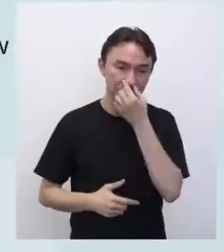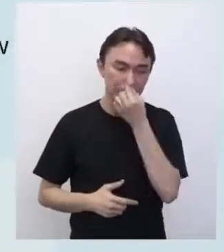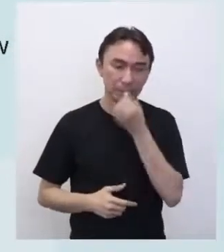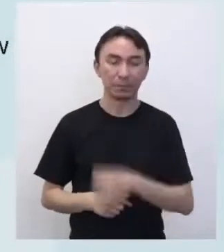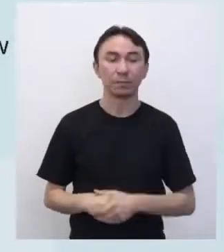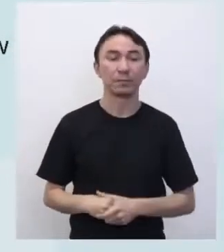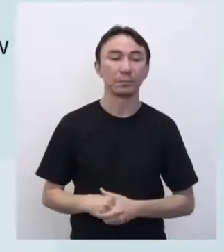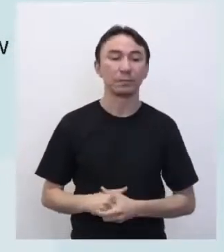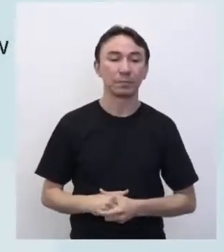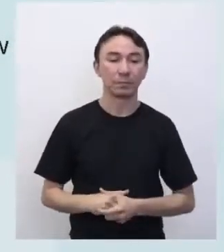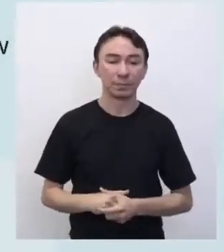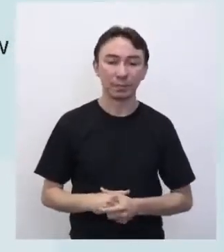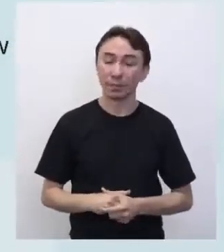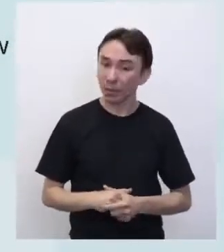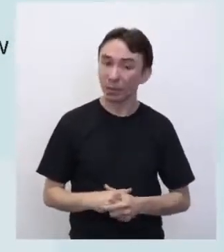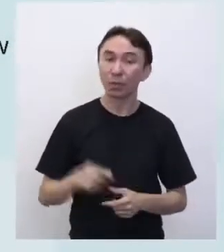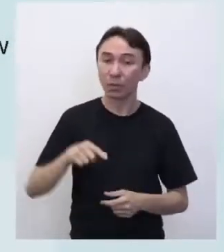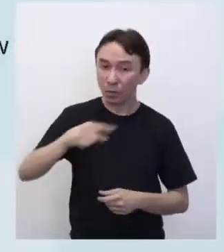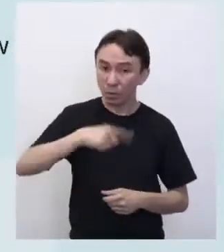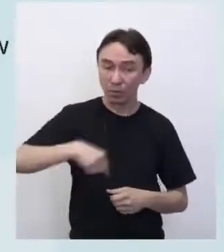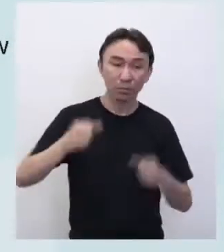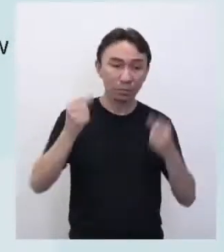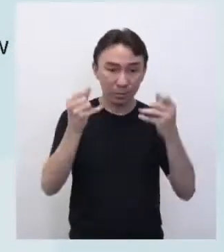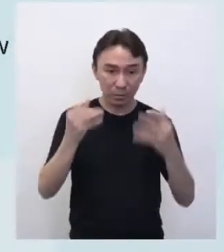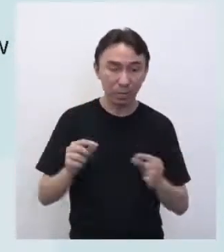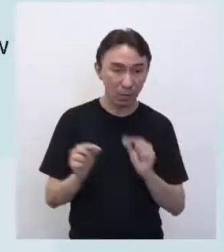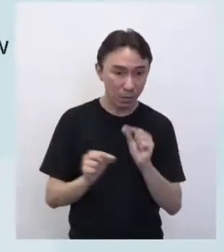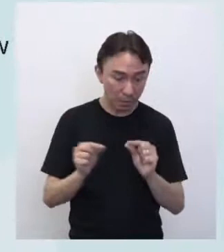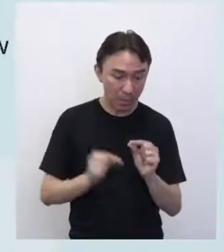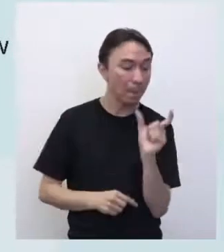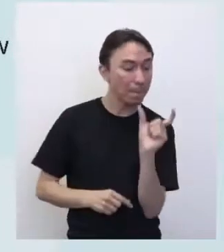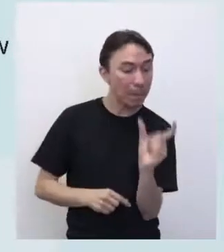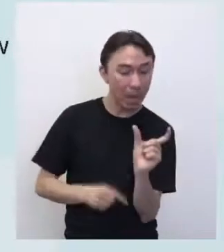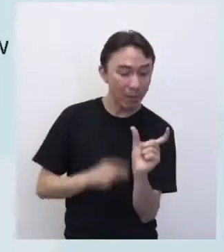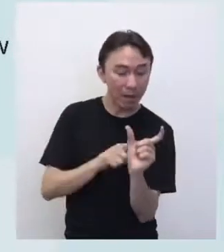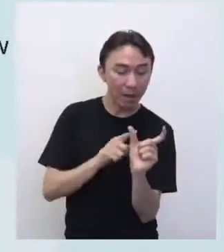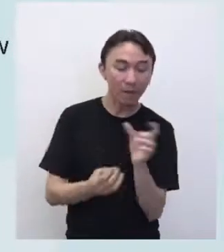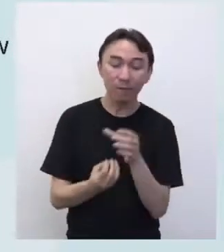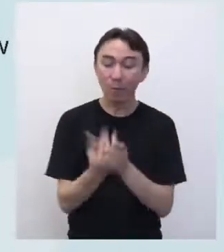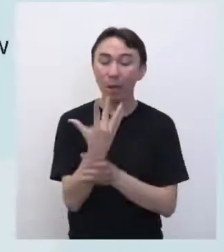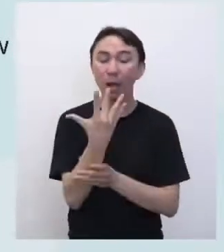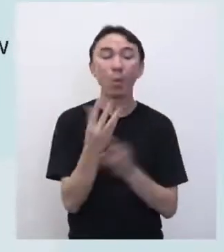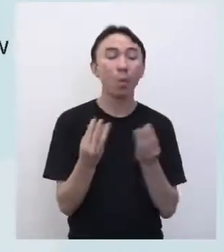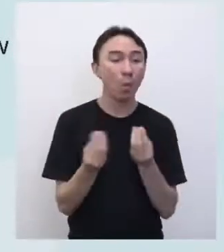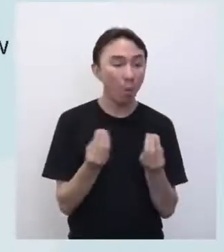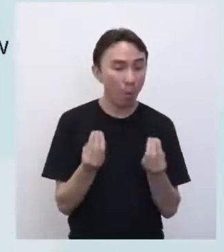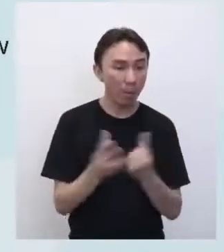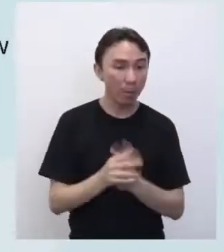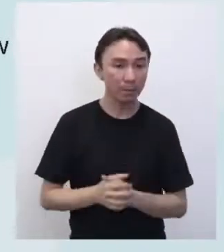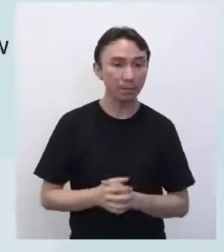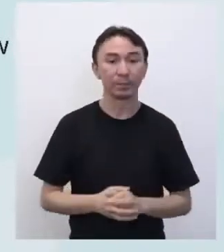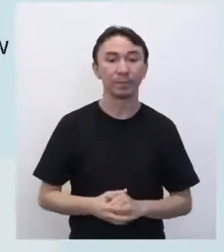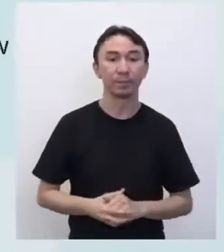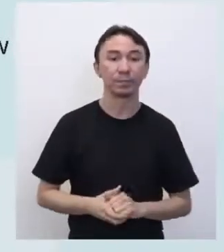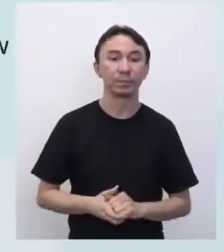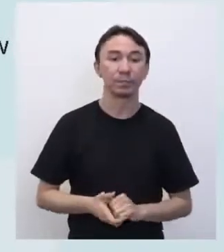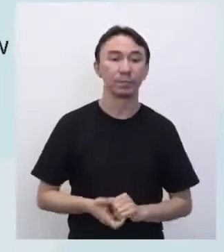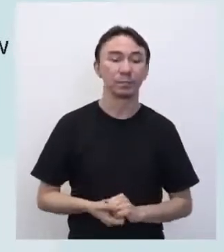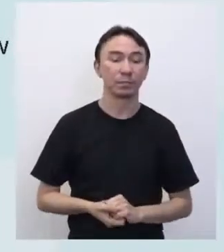formed. Na última aula, nós falamos como as palavras são formadas. Recognized word parts, the morphemes.